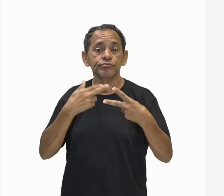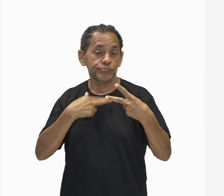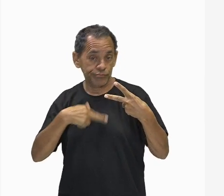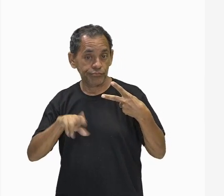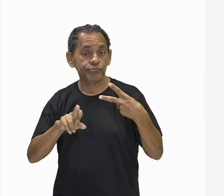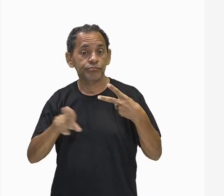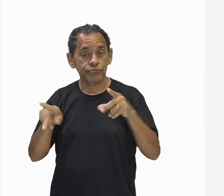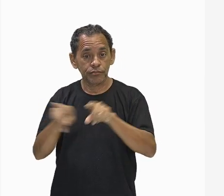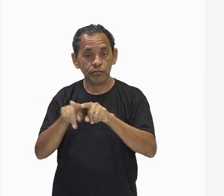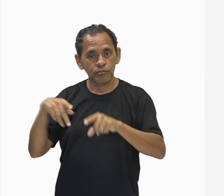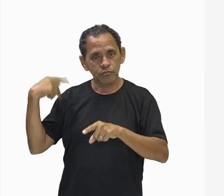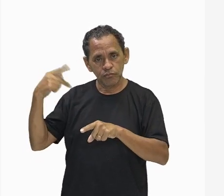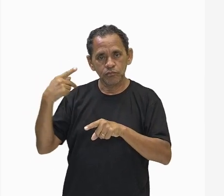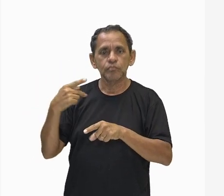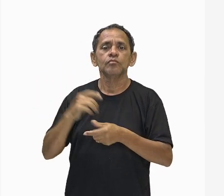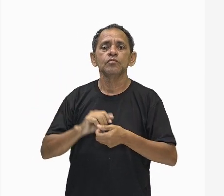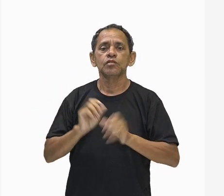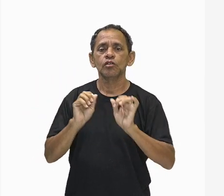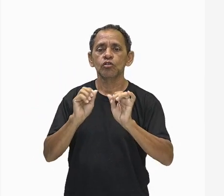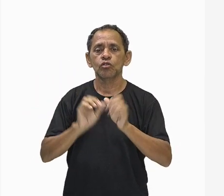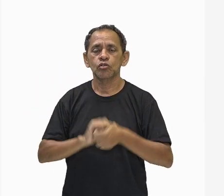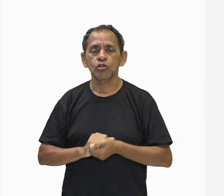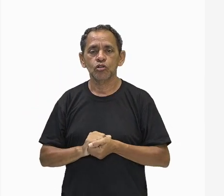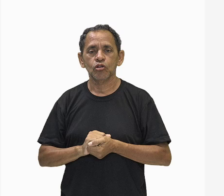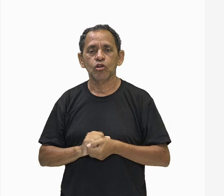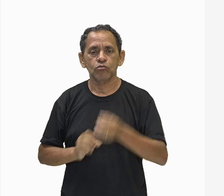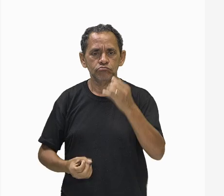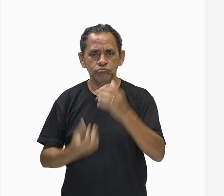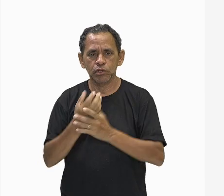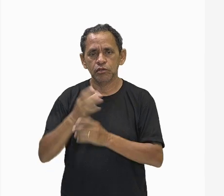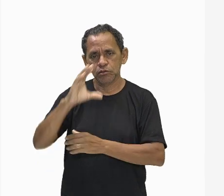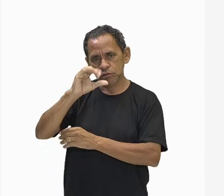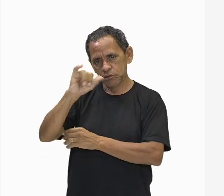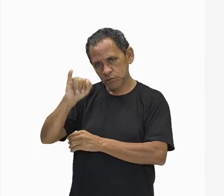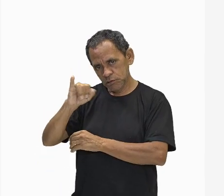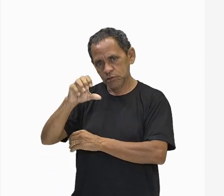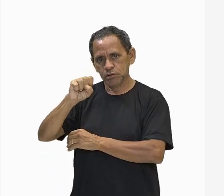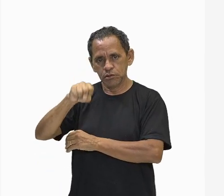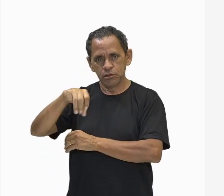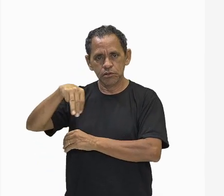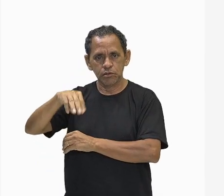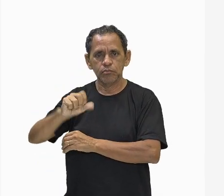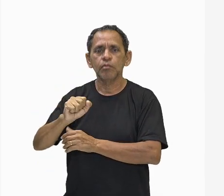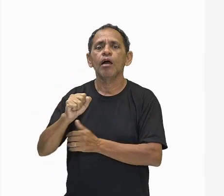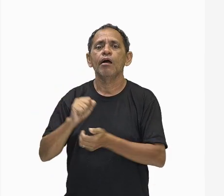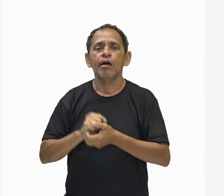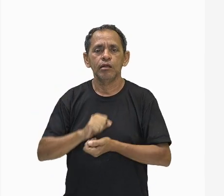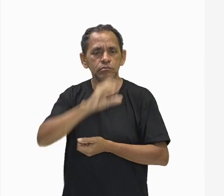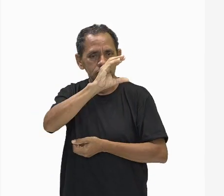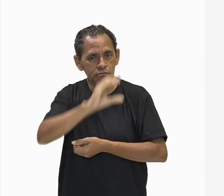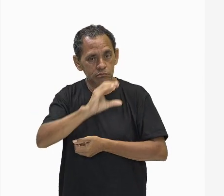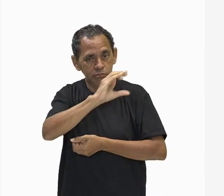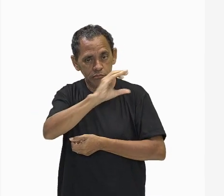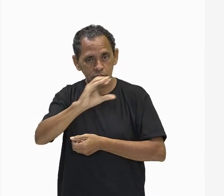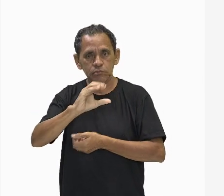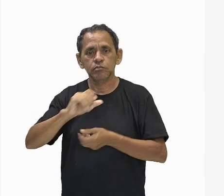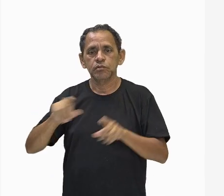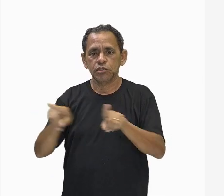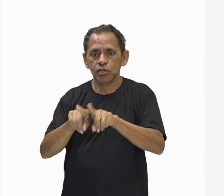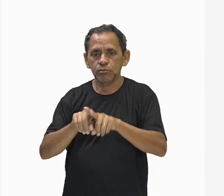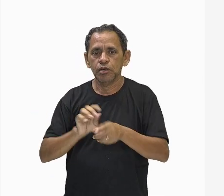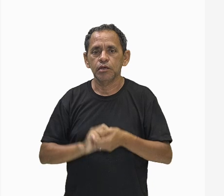e políticas que levaram à cisma do Oriente, a divisão da cristandade. Vamos falar um pouquinho sobre a